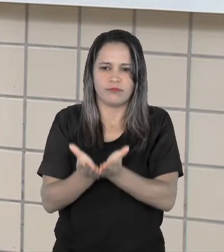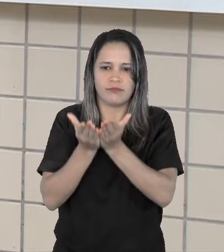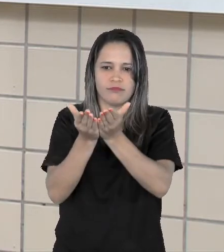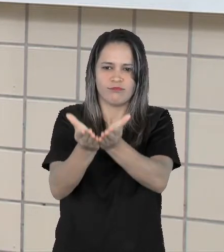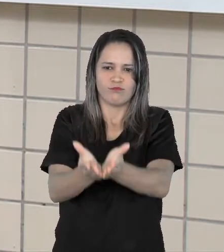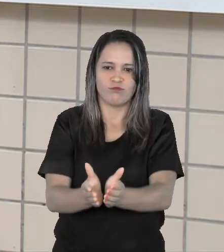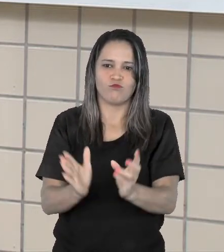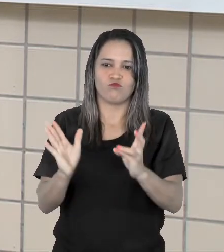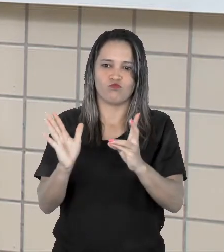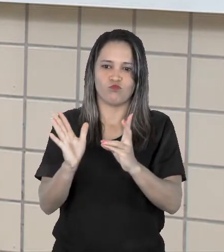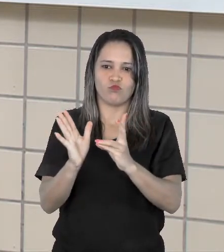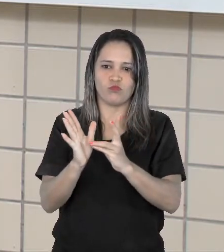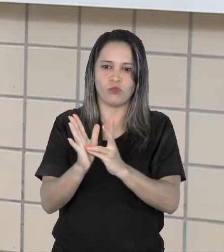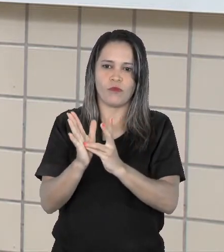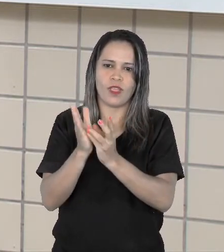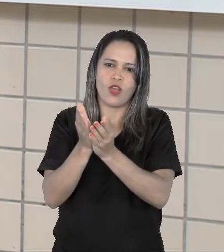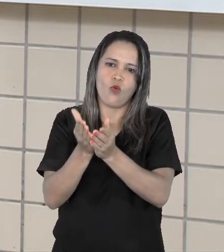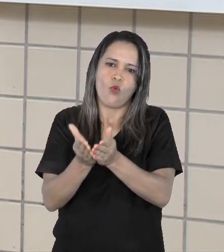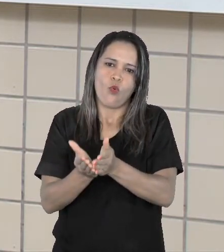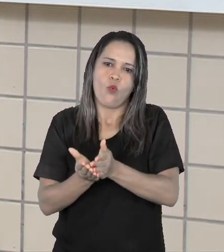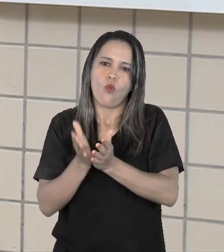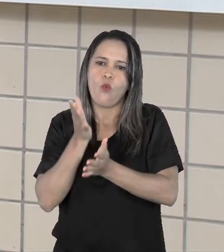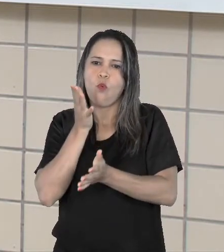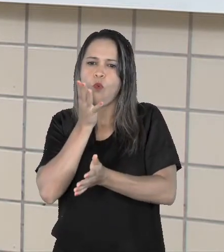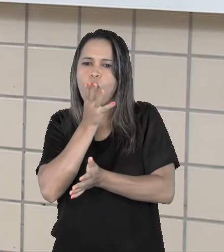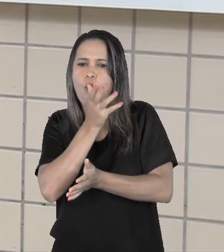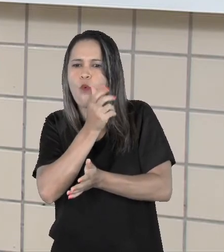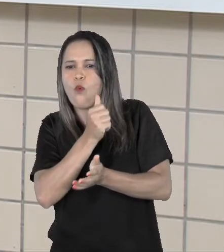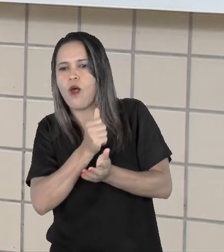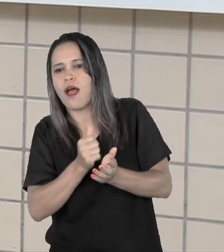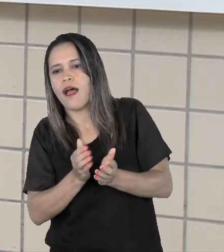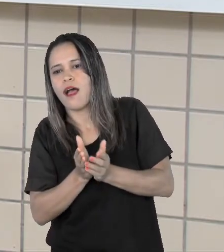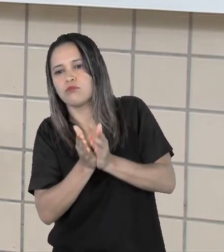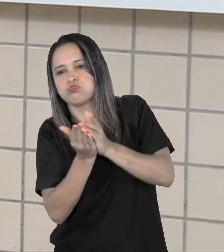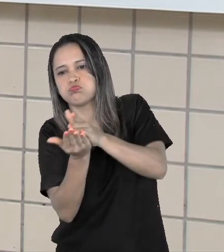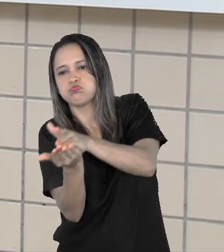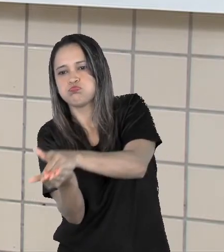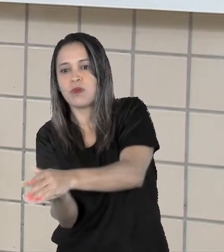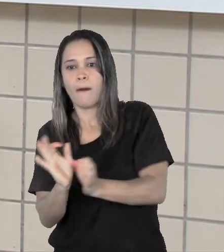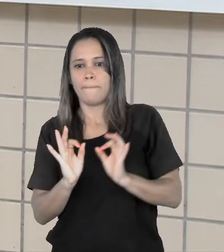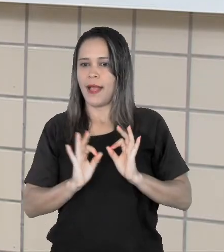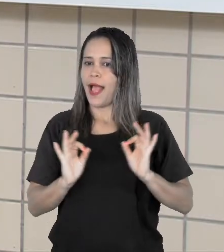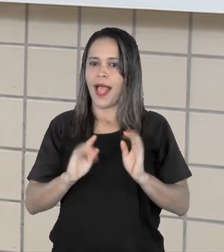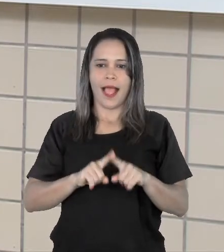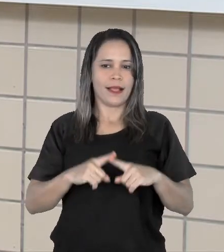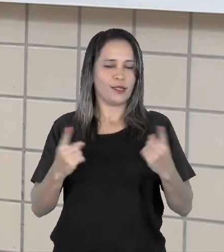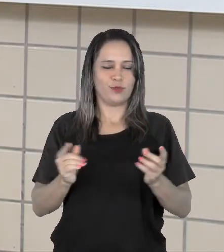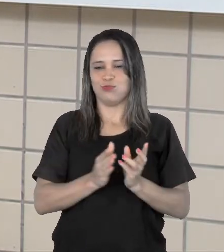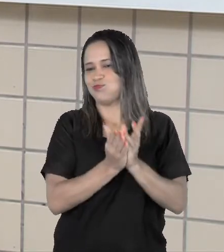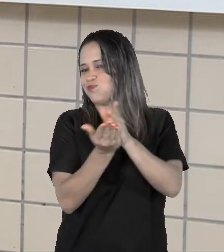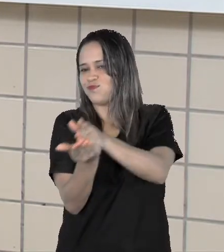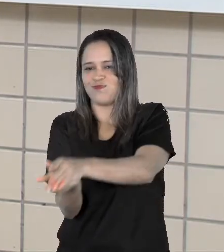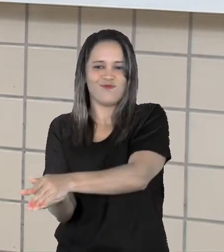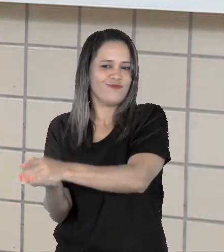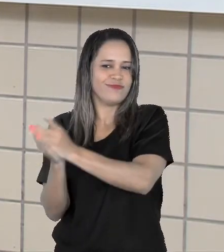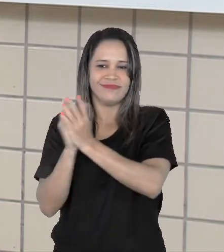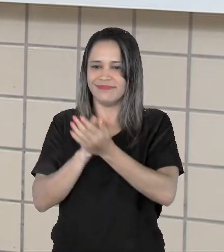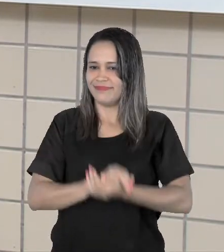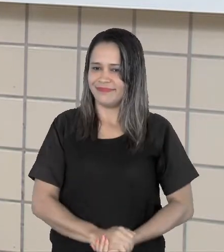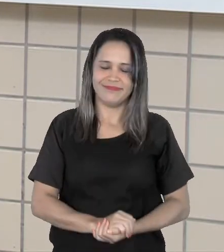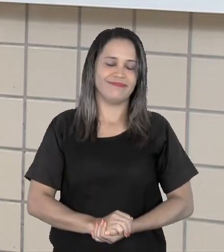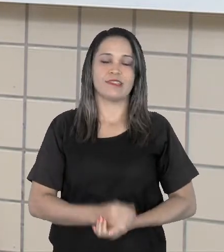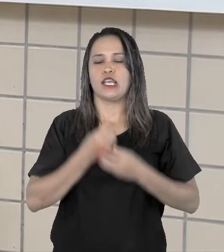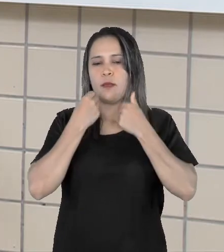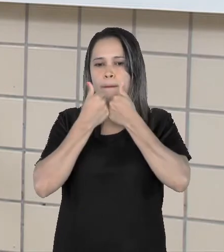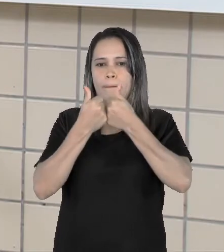dos índiozinhos quase, quase virou, mas não virou.